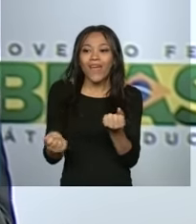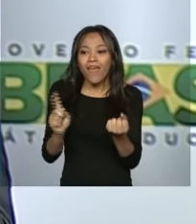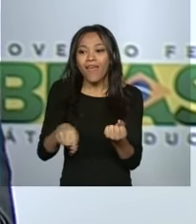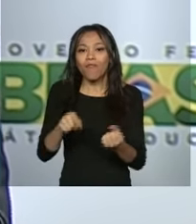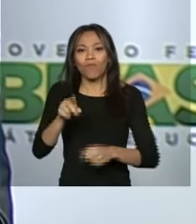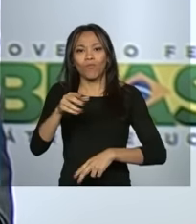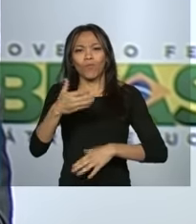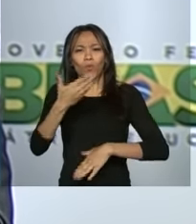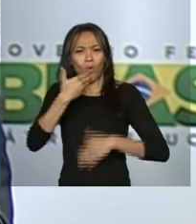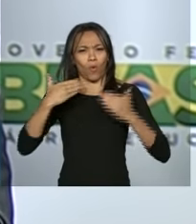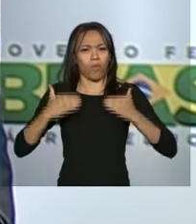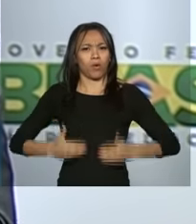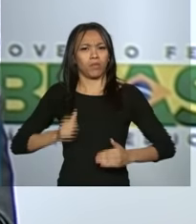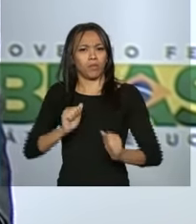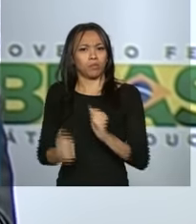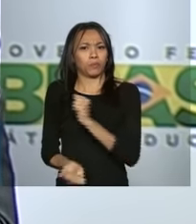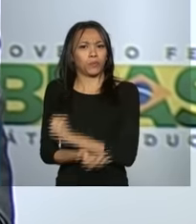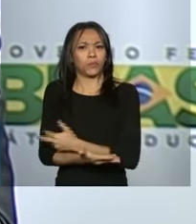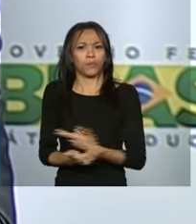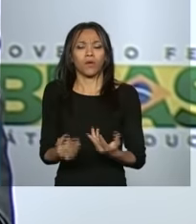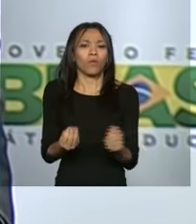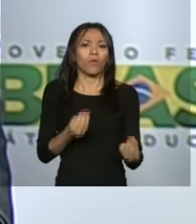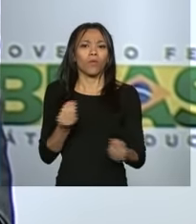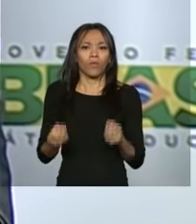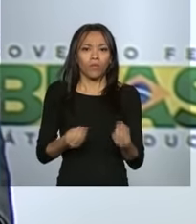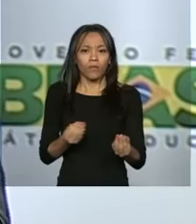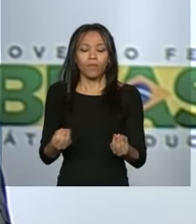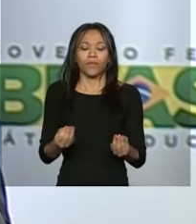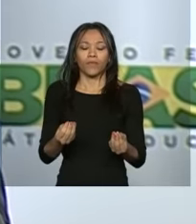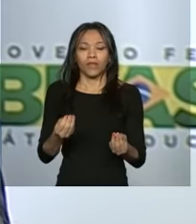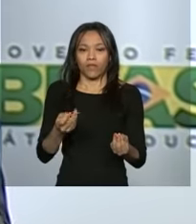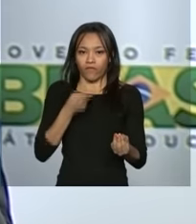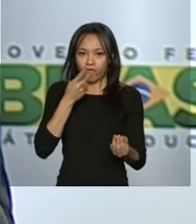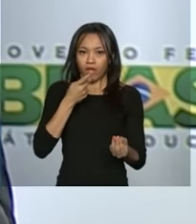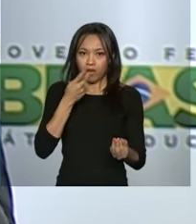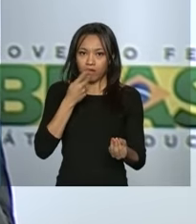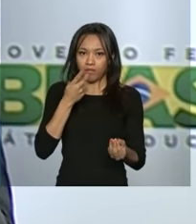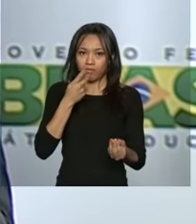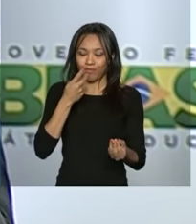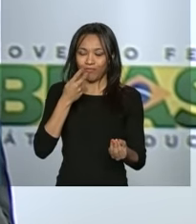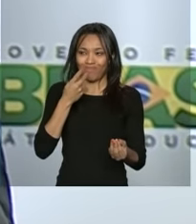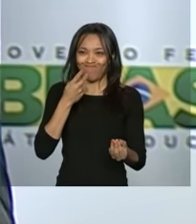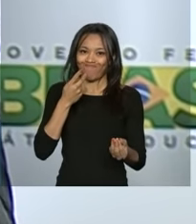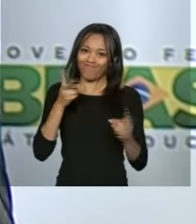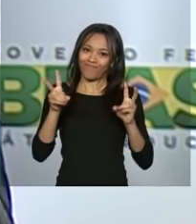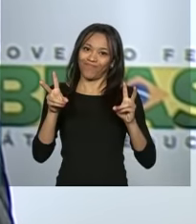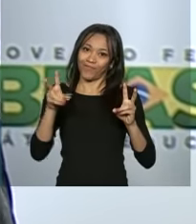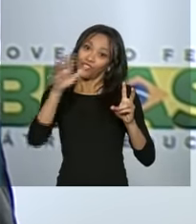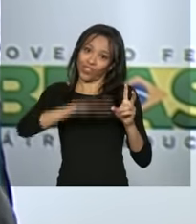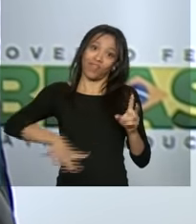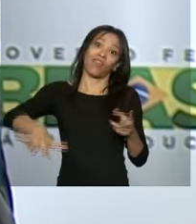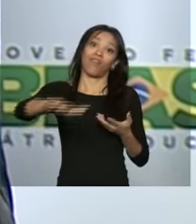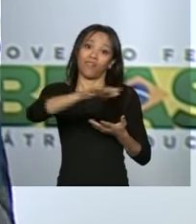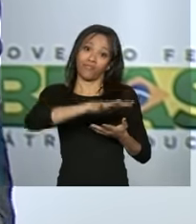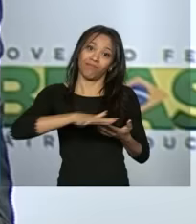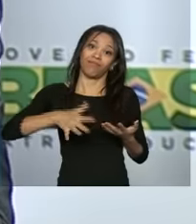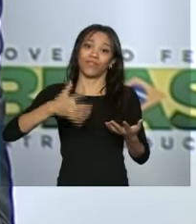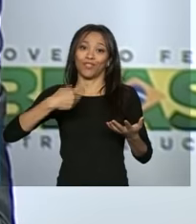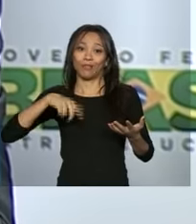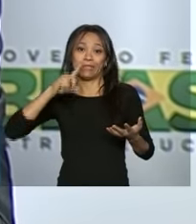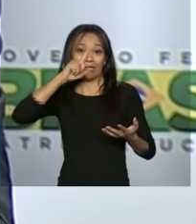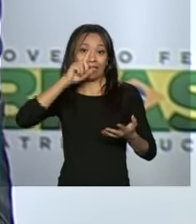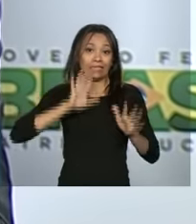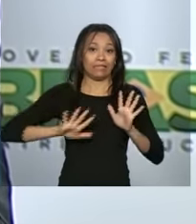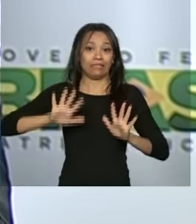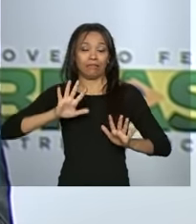diria para você apenas o seguinte é praticamente generalizada é difícil usar essa expressão porque aí a gente pode também correr em em